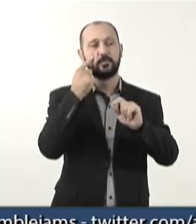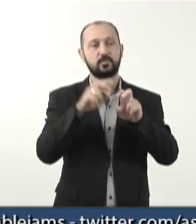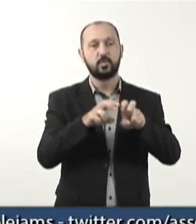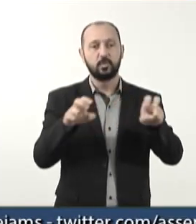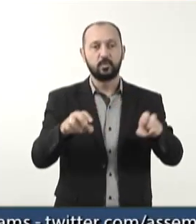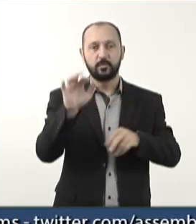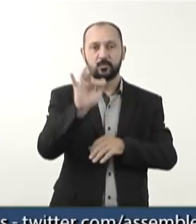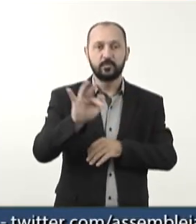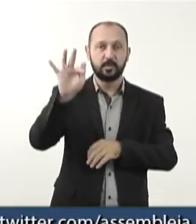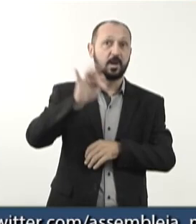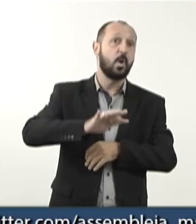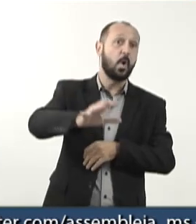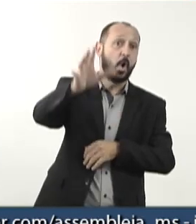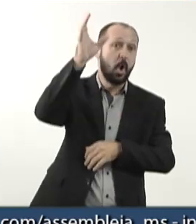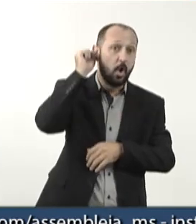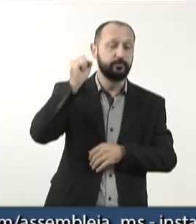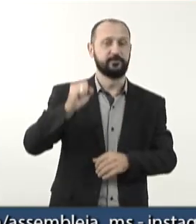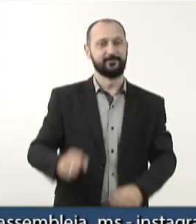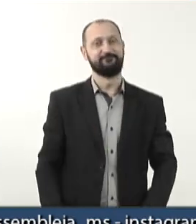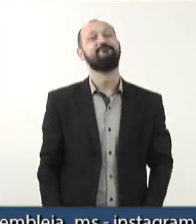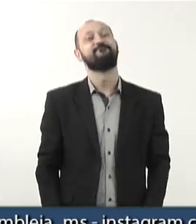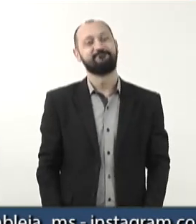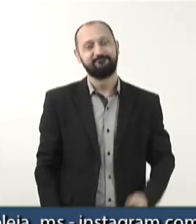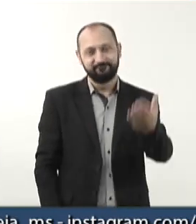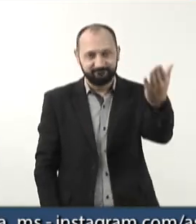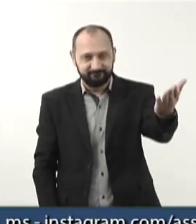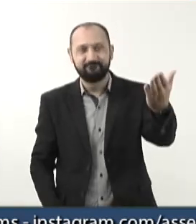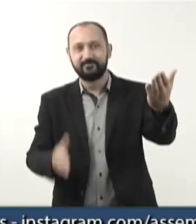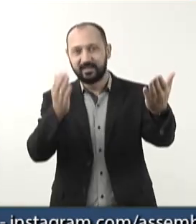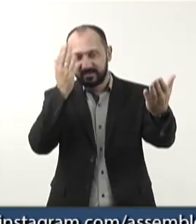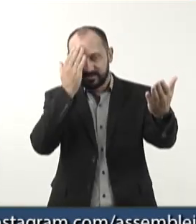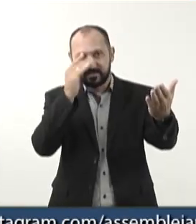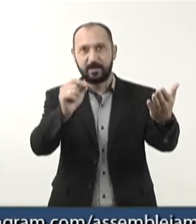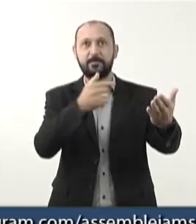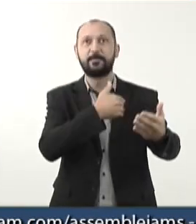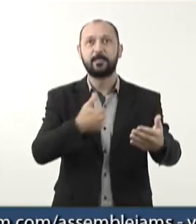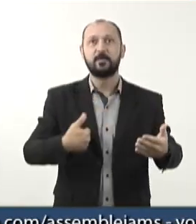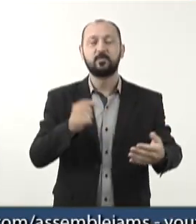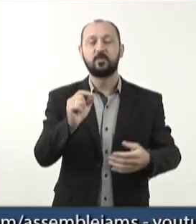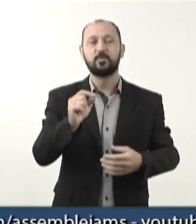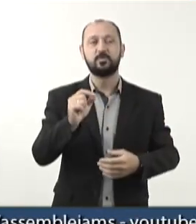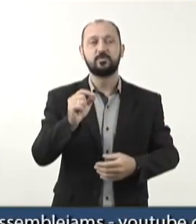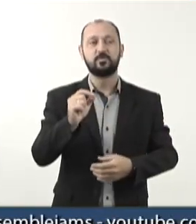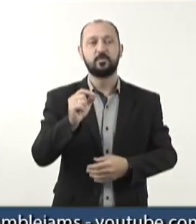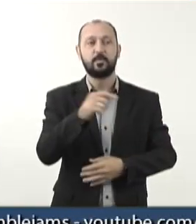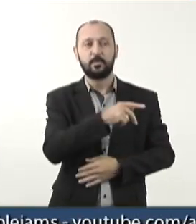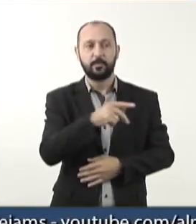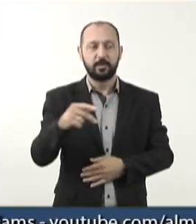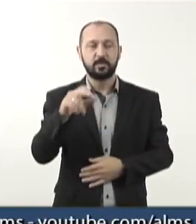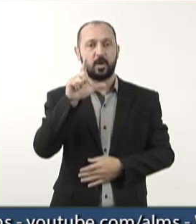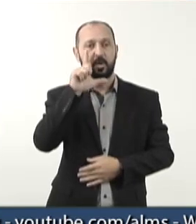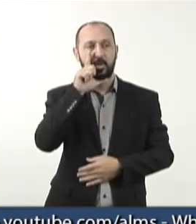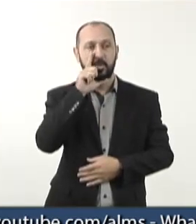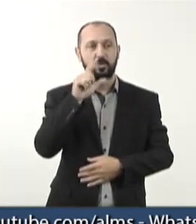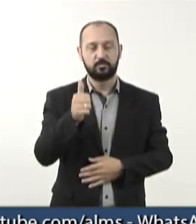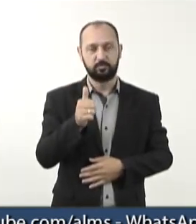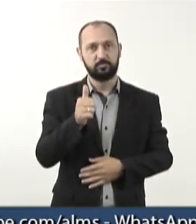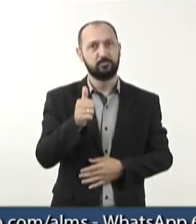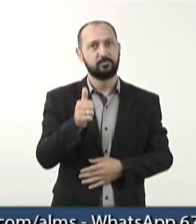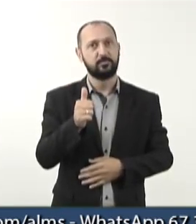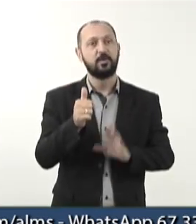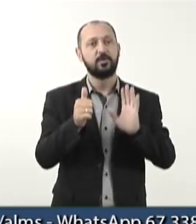bancada federal ouve. Porque Vossa Excelência sabe que nosso presidente da República, Luiz Inácio Lula da Silva,